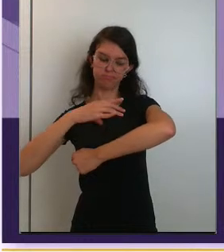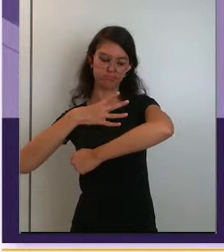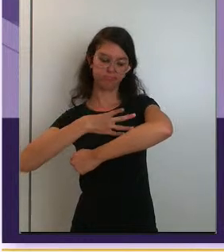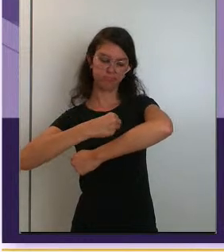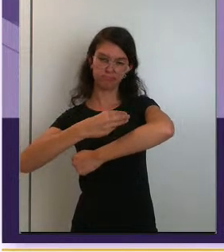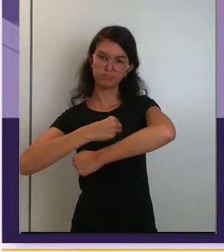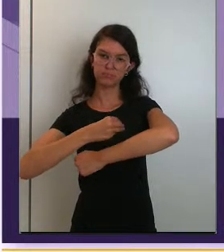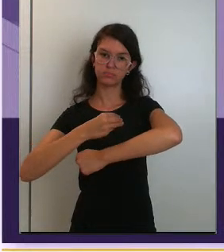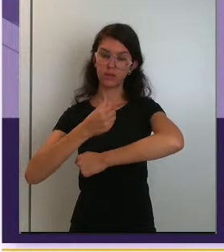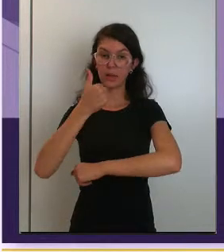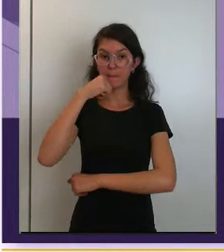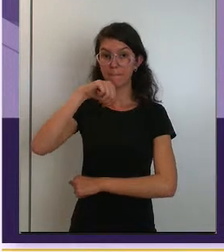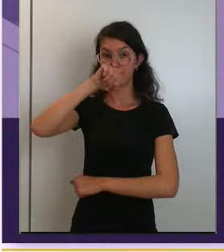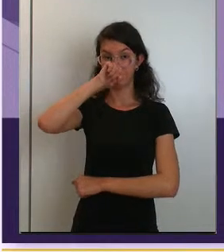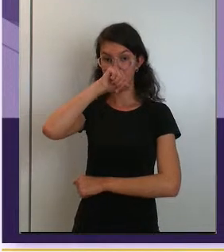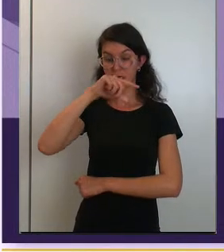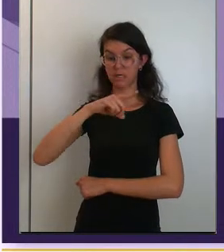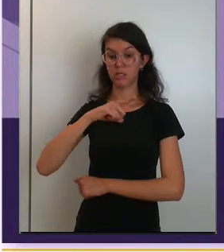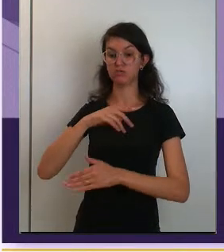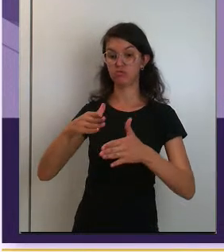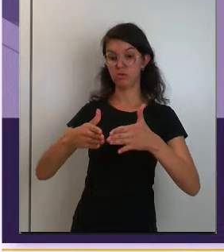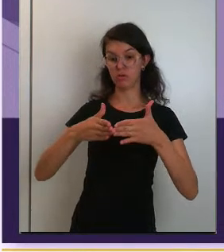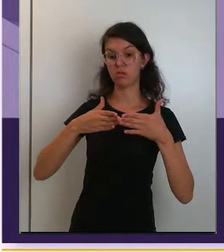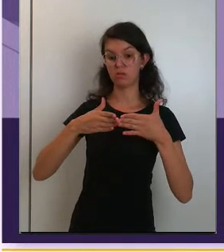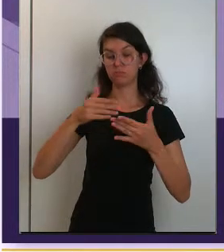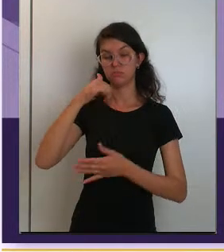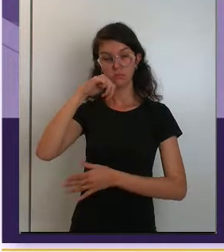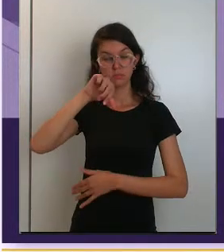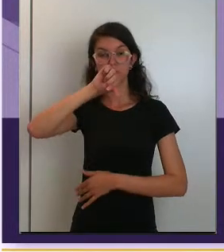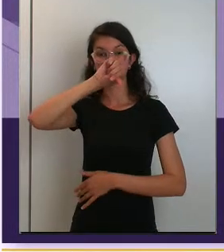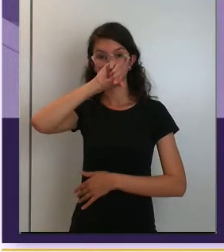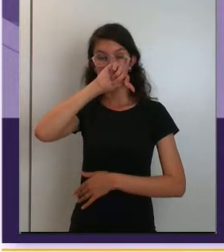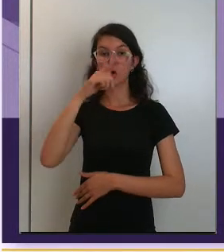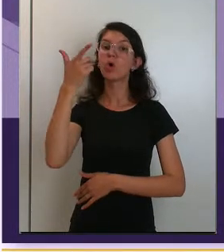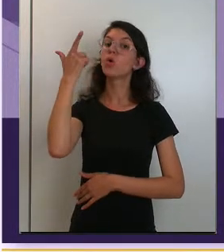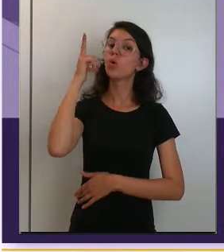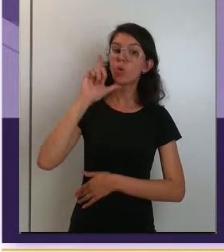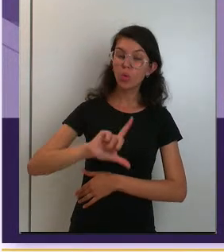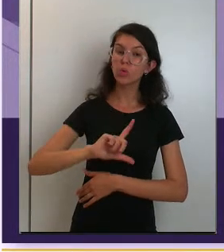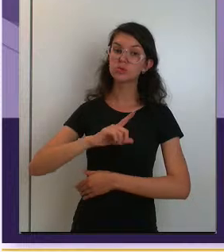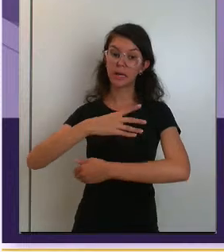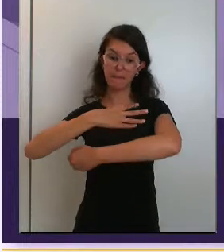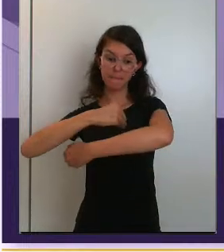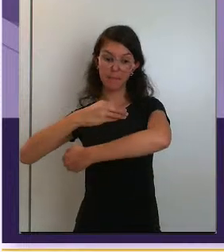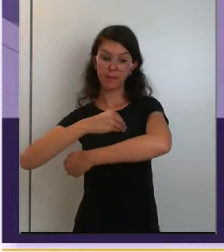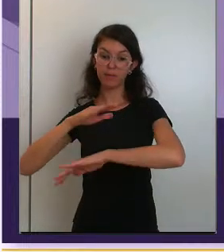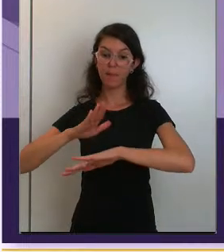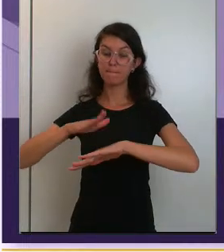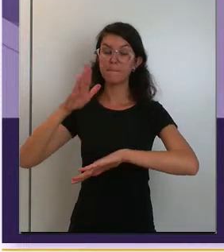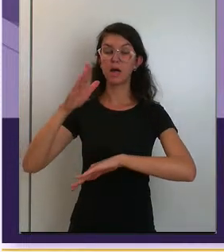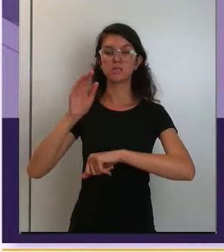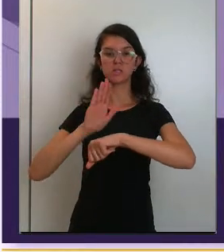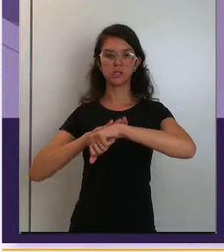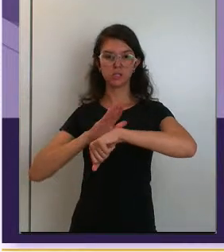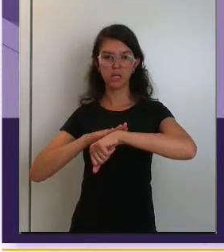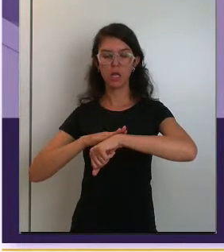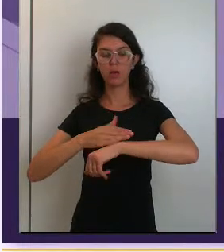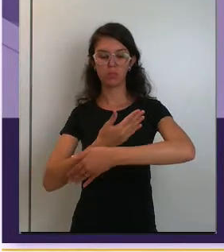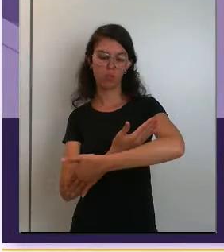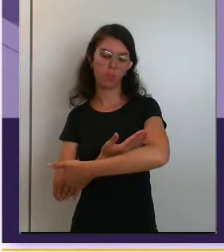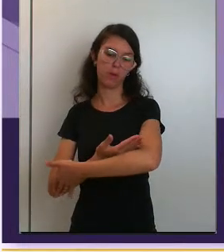que as mães que gozaram de licença maternidade, elas conseguem amamentar por mais tempo os seus